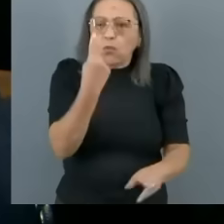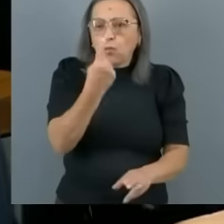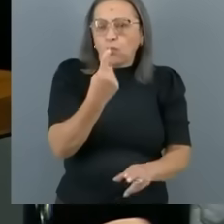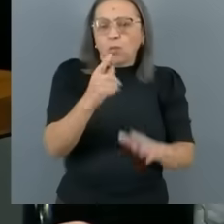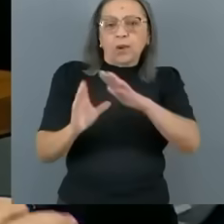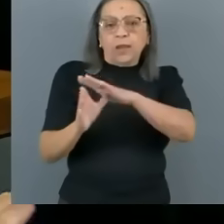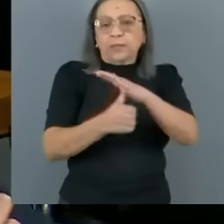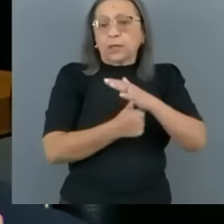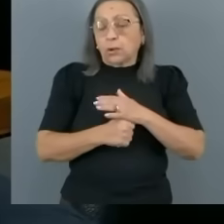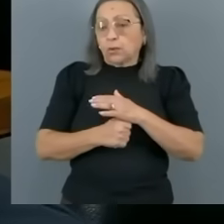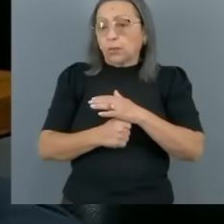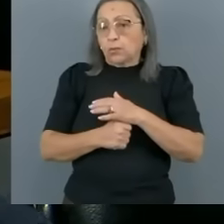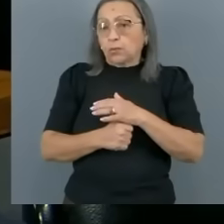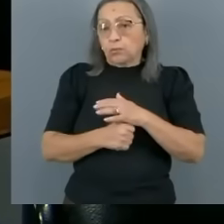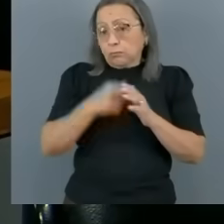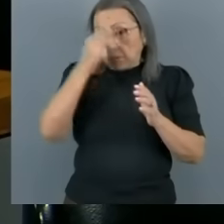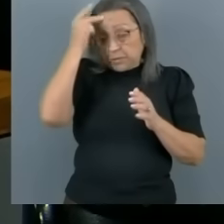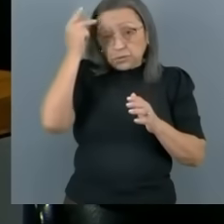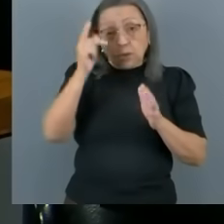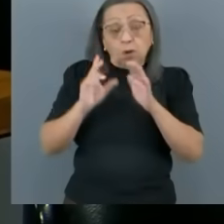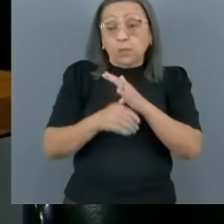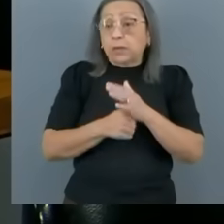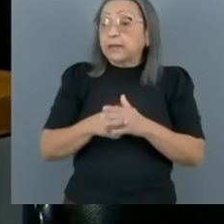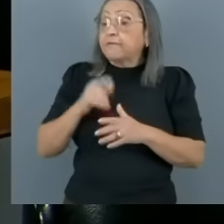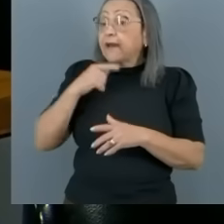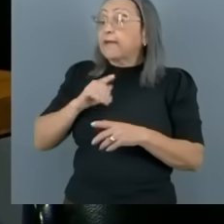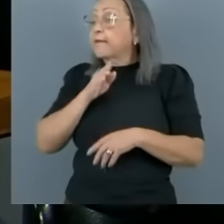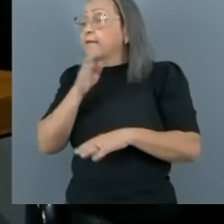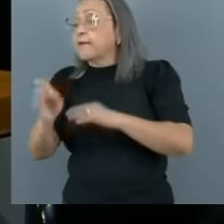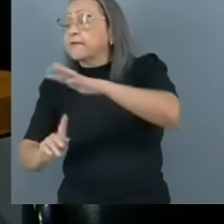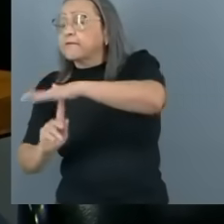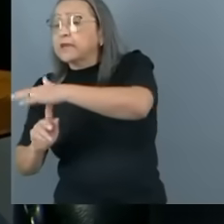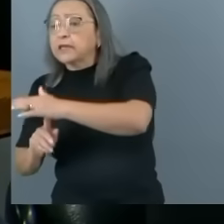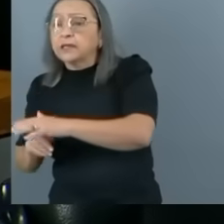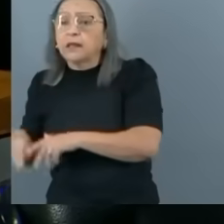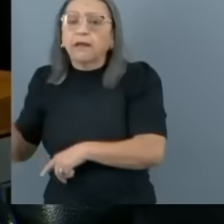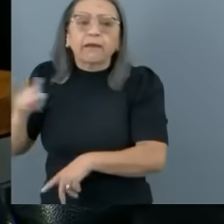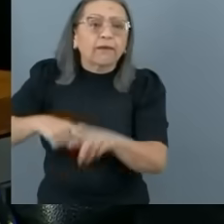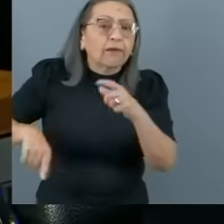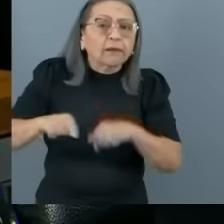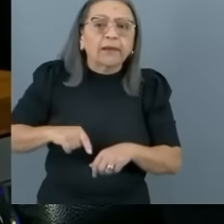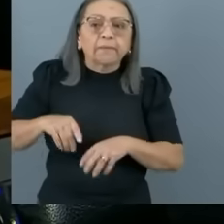numa feira e sai gritando, pega ladrão, para desviar a atenção.